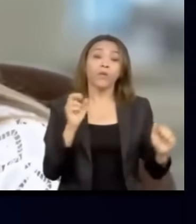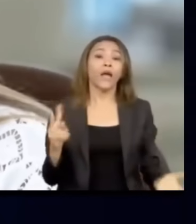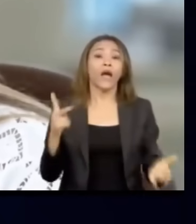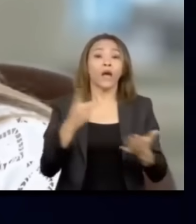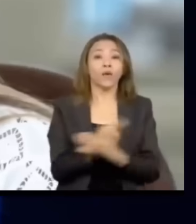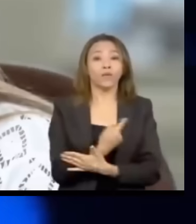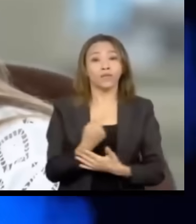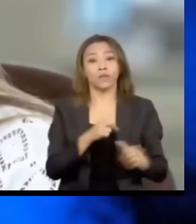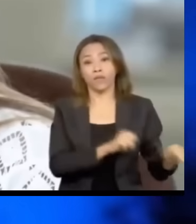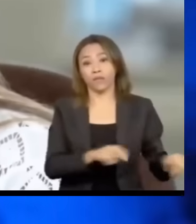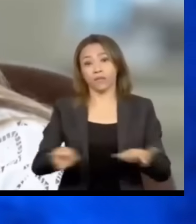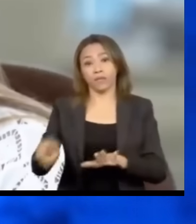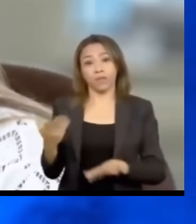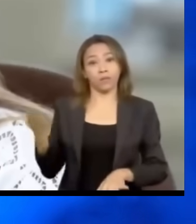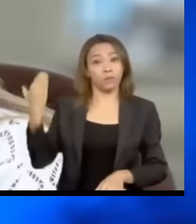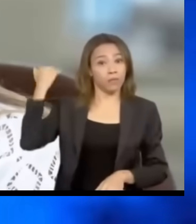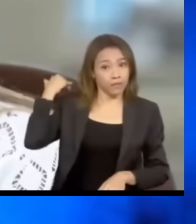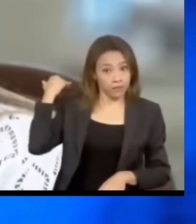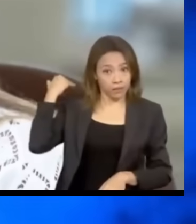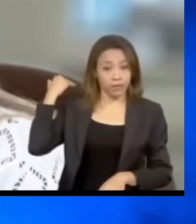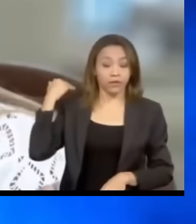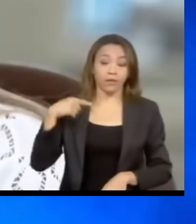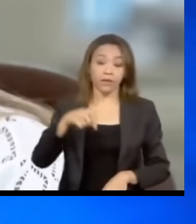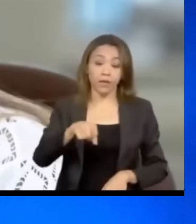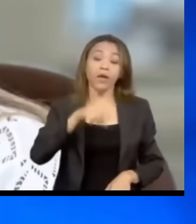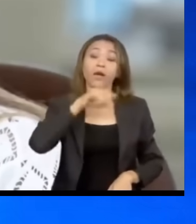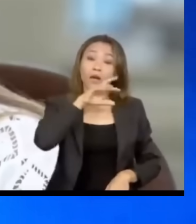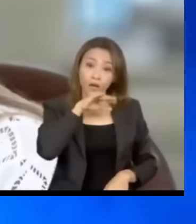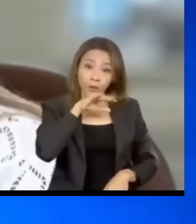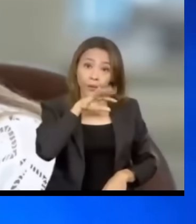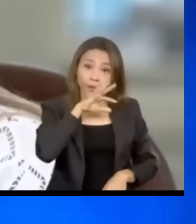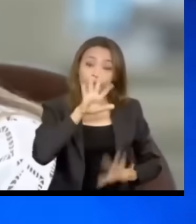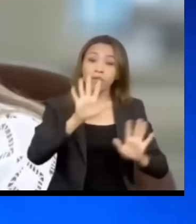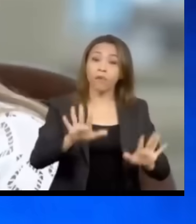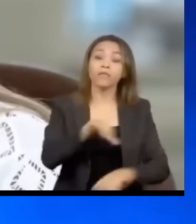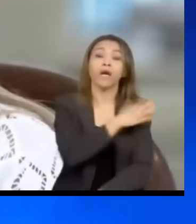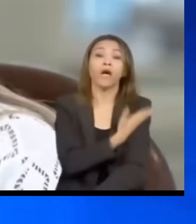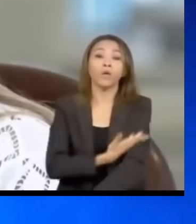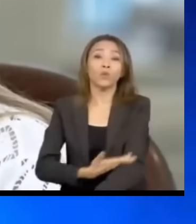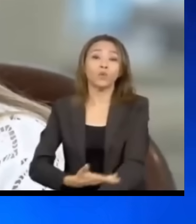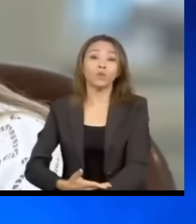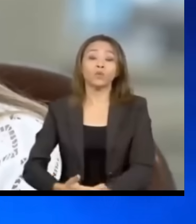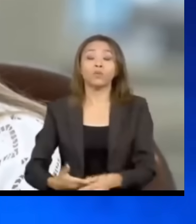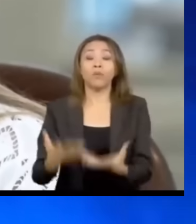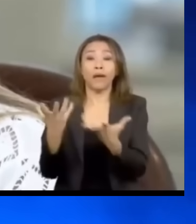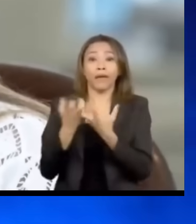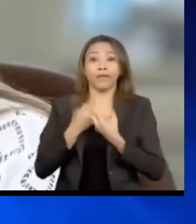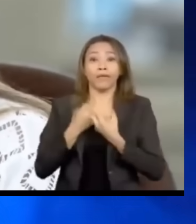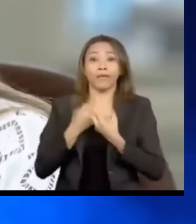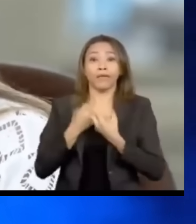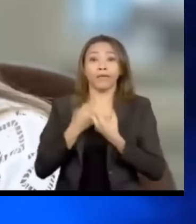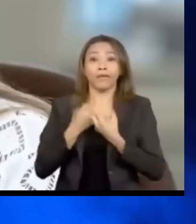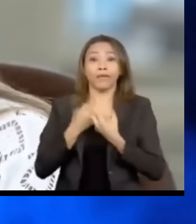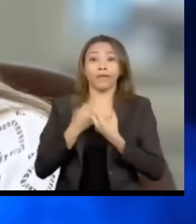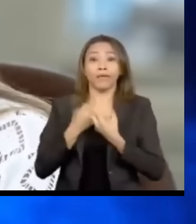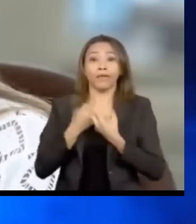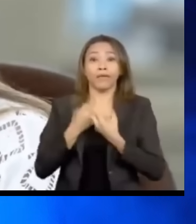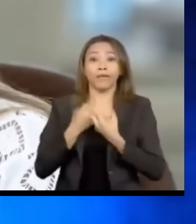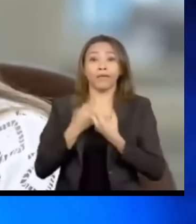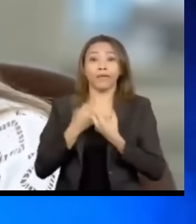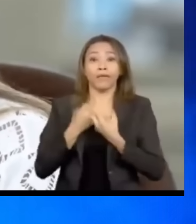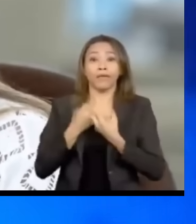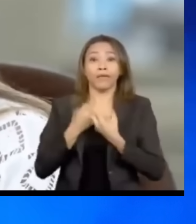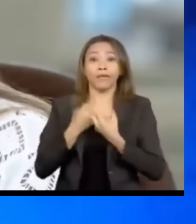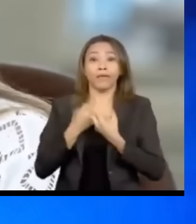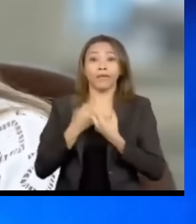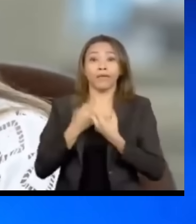né, é ruim, mas a gente se acostuma a receber ódio pelas redes. As mulheres se acostumam ainda a receber. Mais as mulheres, né? Vê que eles